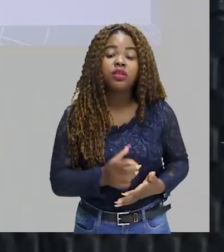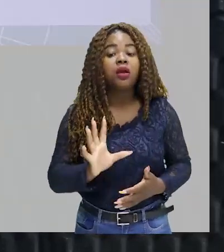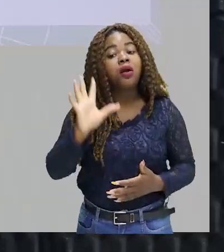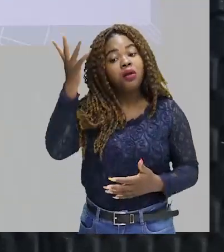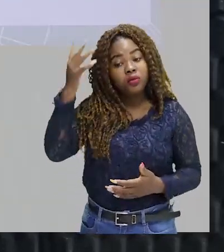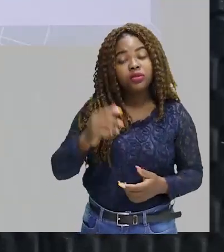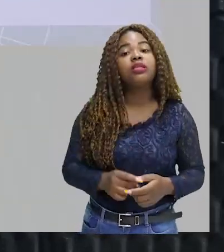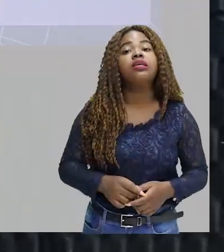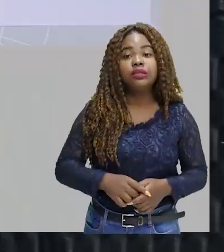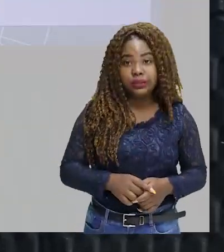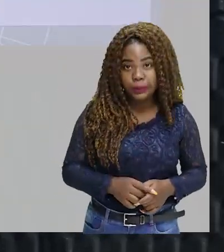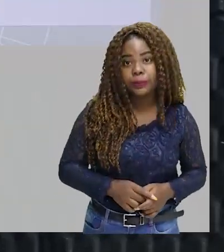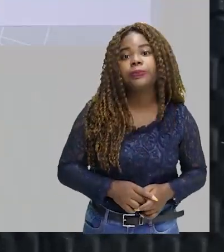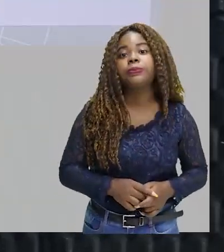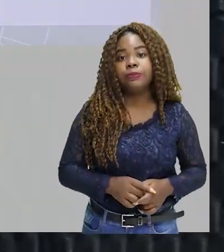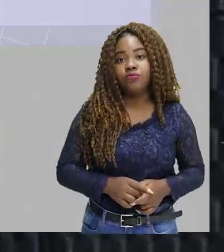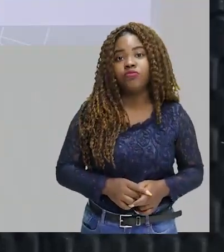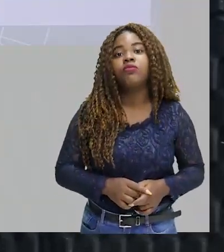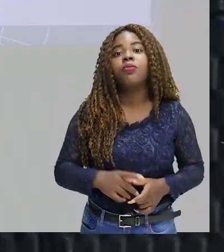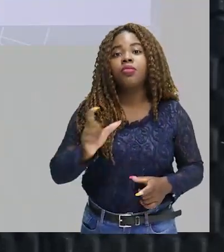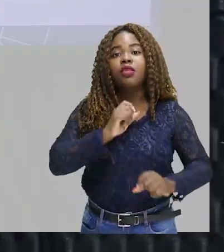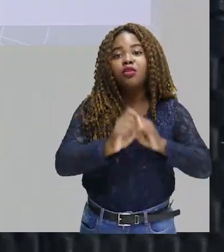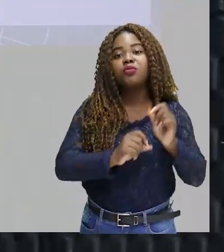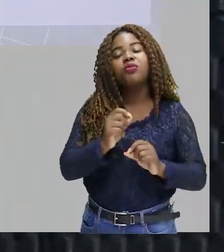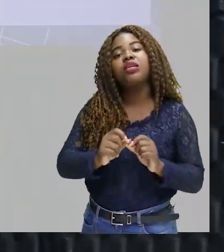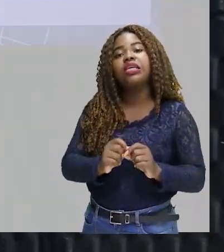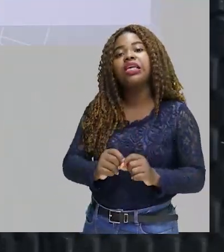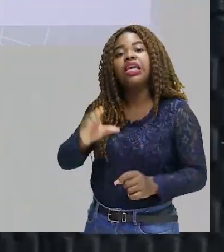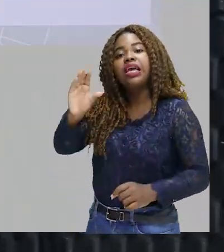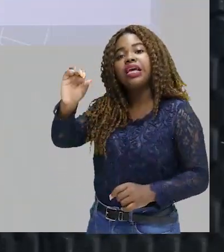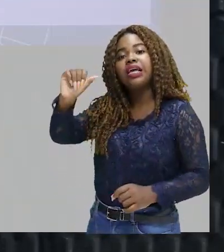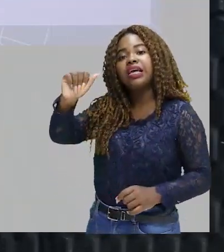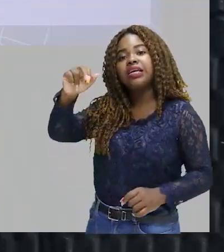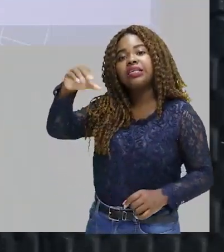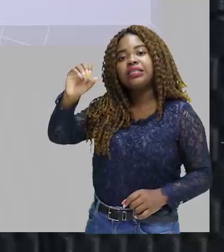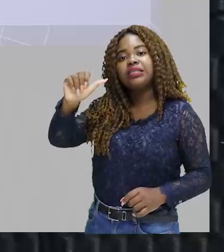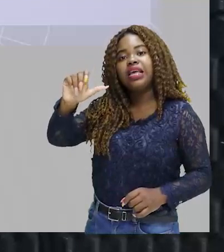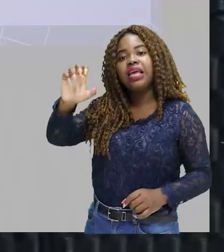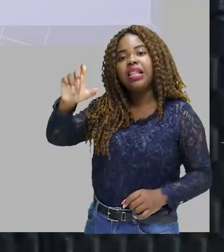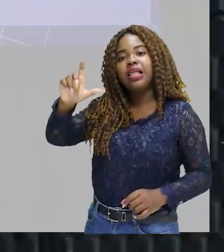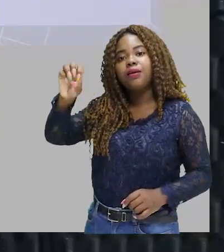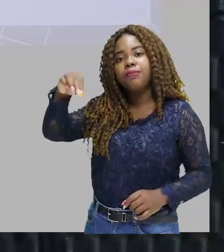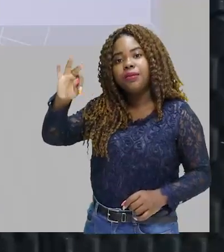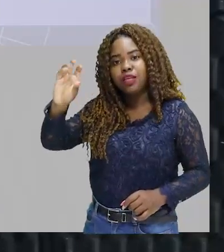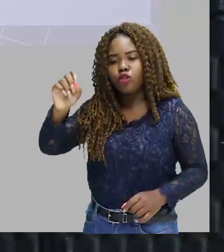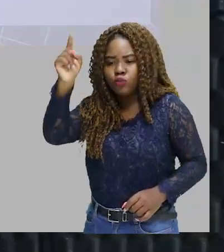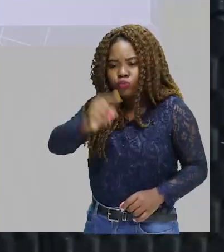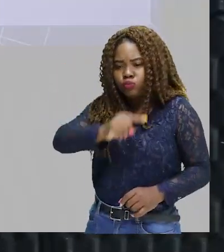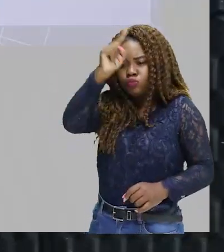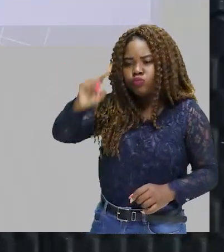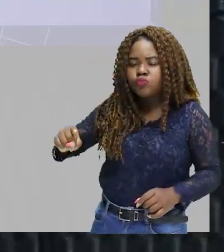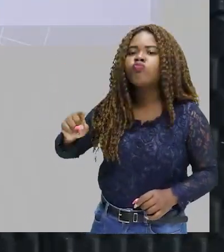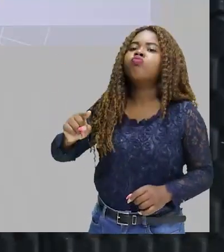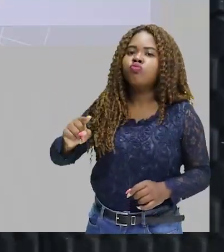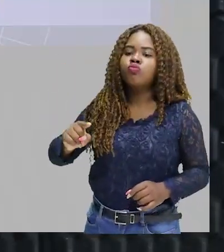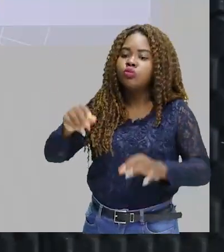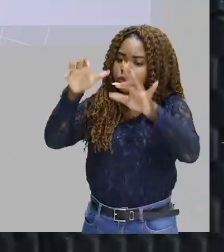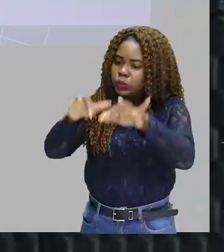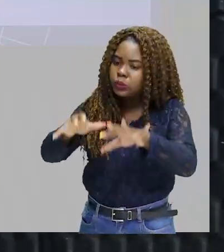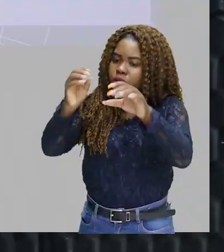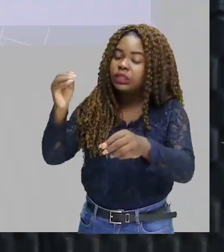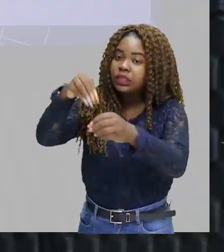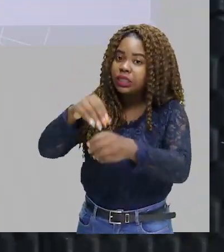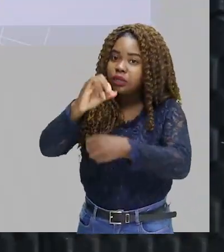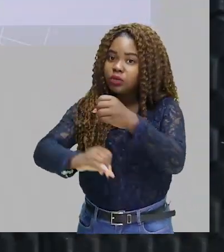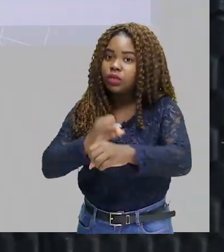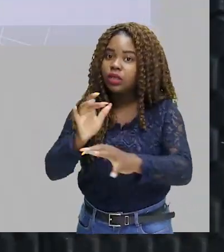tem se falado muito nessa questão do cancelamento digital. As pessoas querem expor a sua opinião, querem expor o que pensam sobre aquele